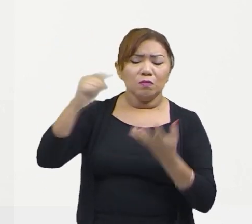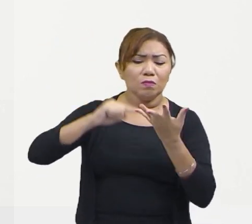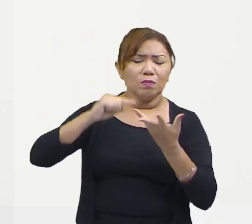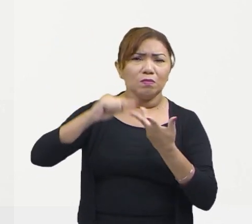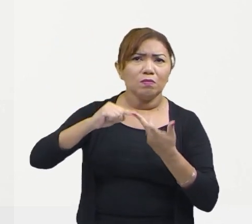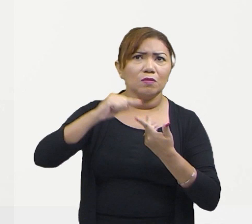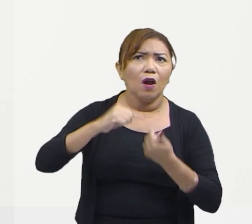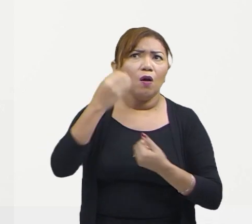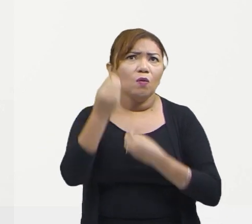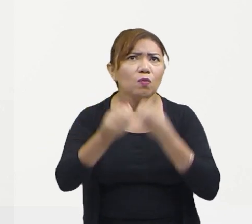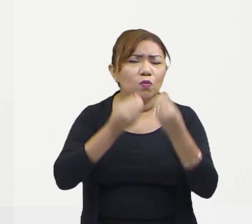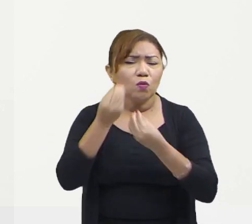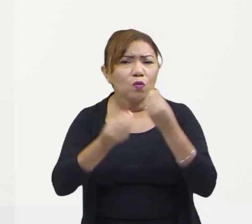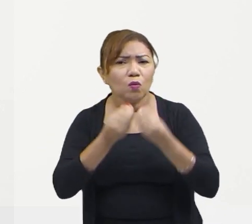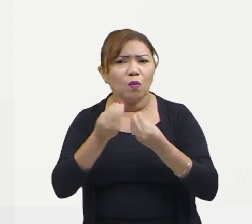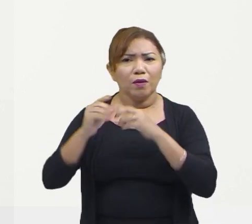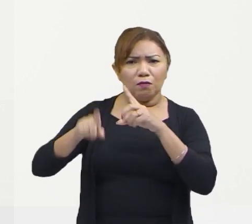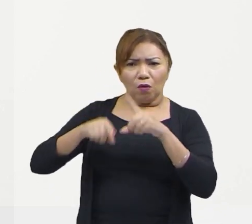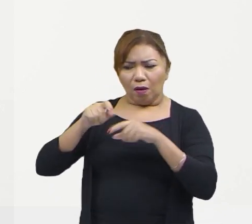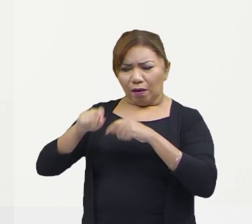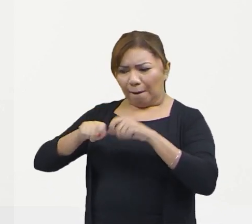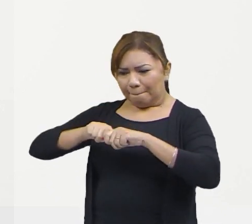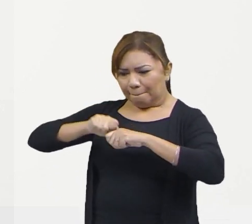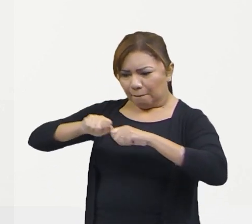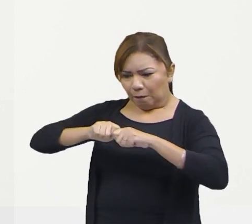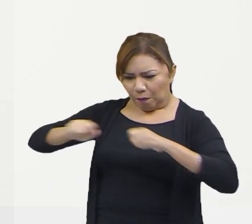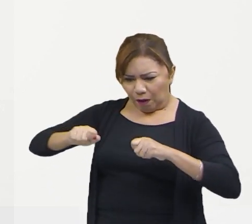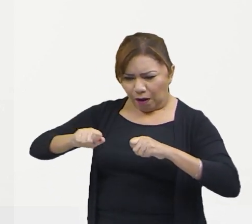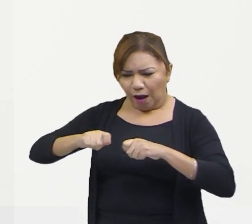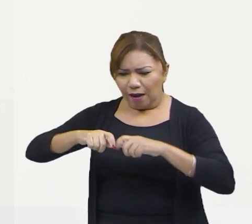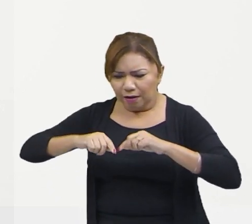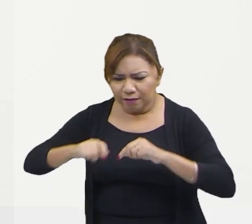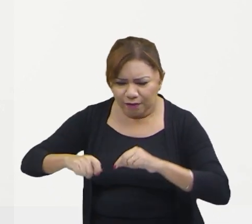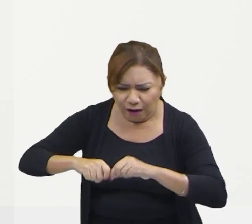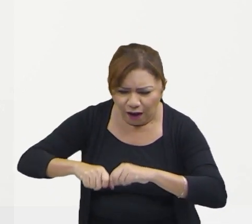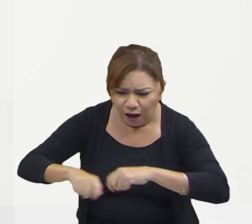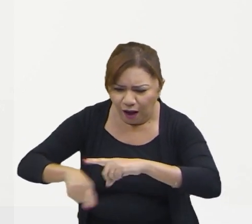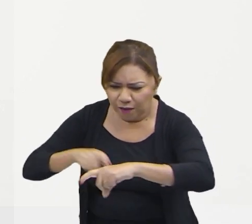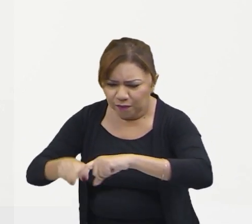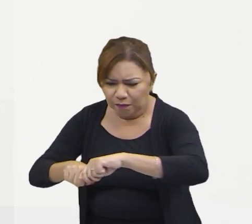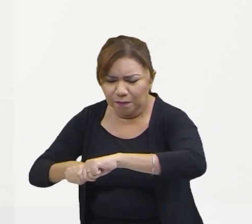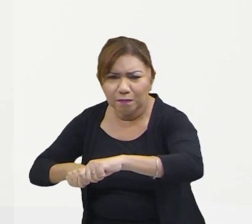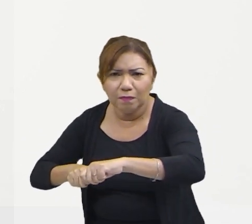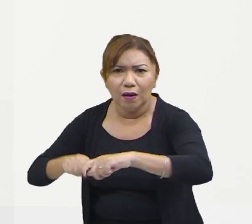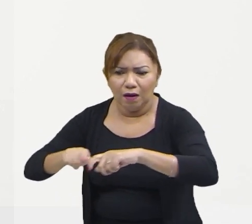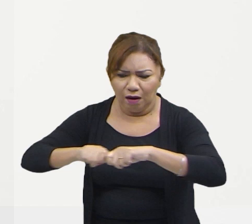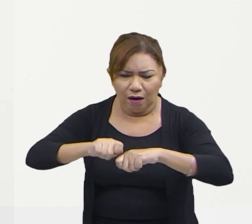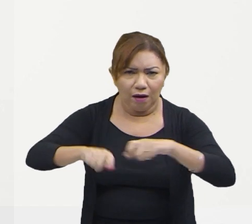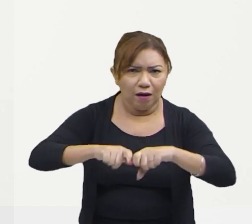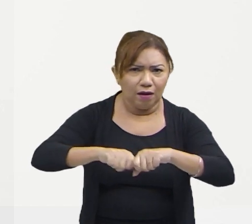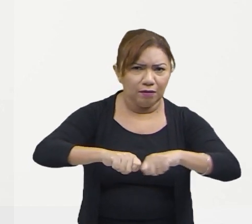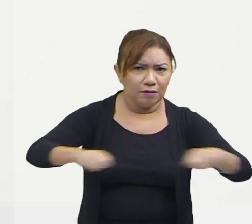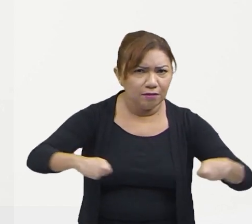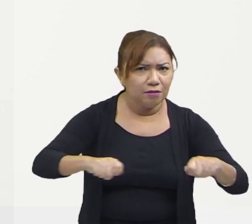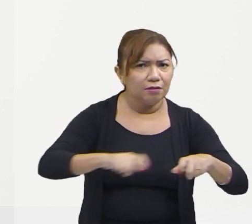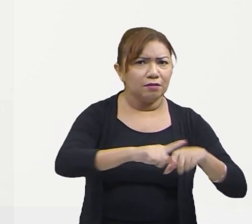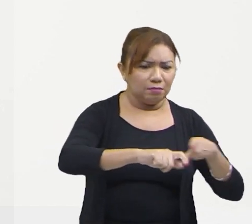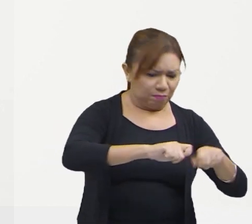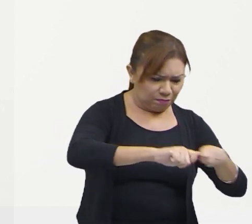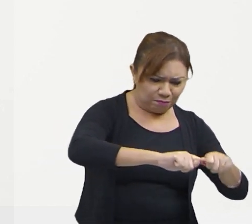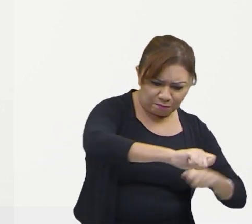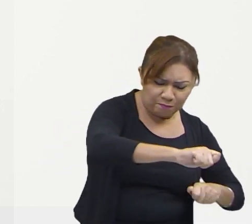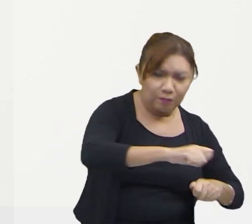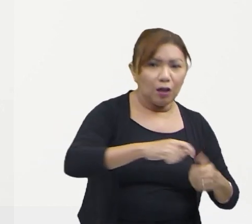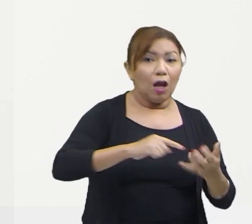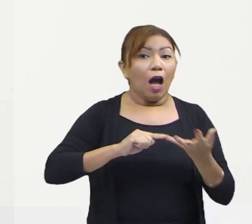corda, deram um nozinho, dava um espaço, dava outro nozinho, e esses espaços